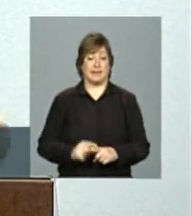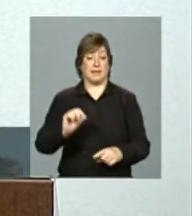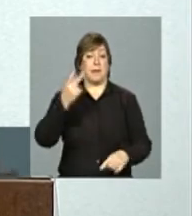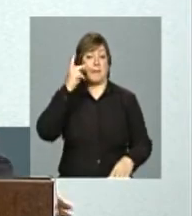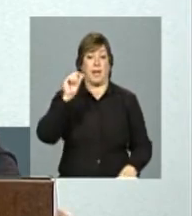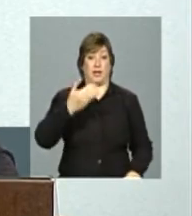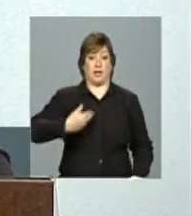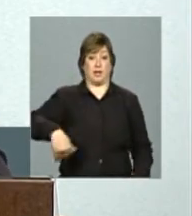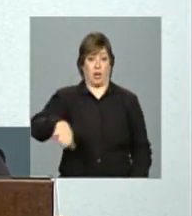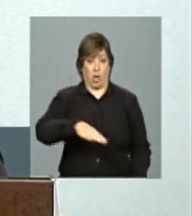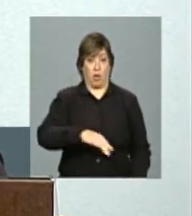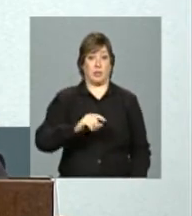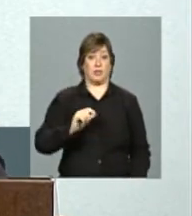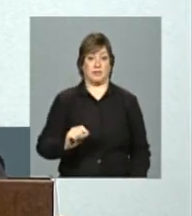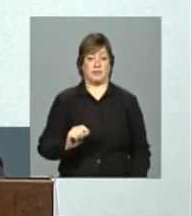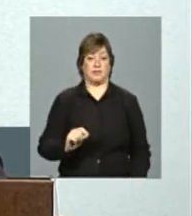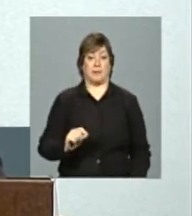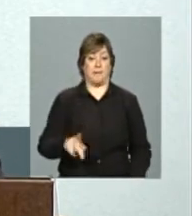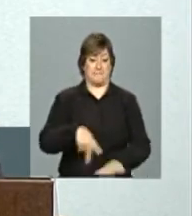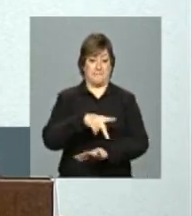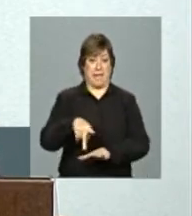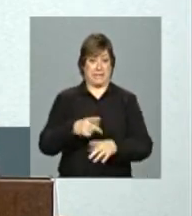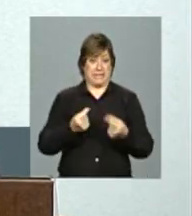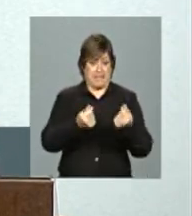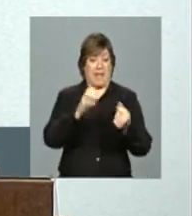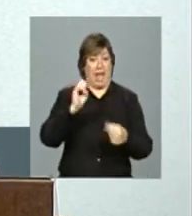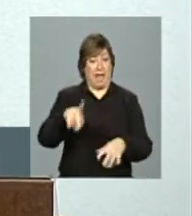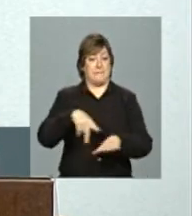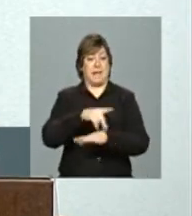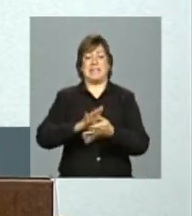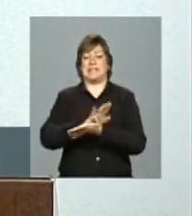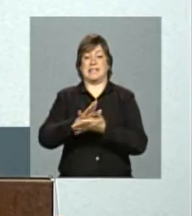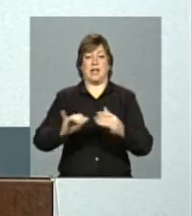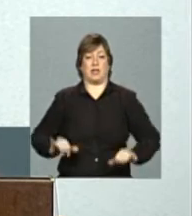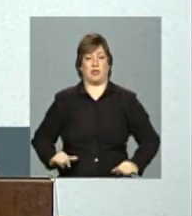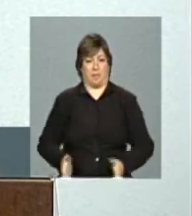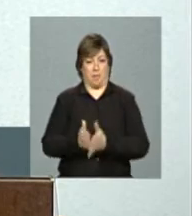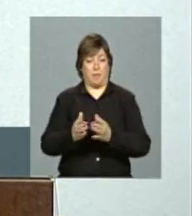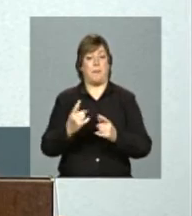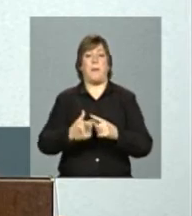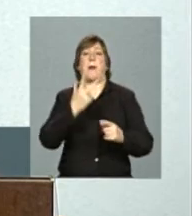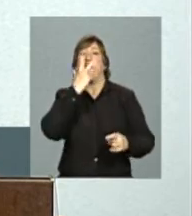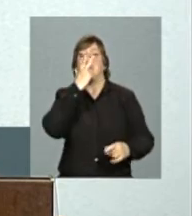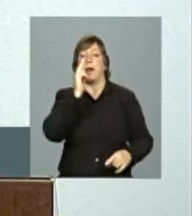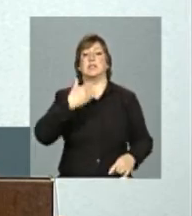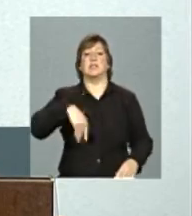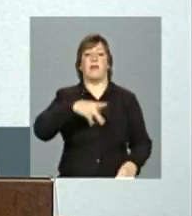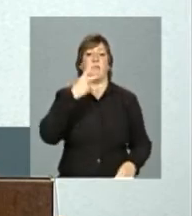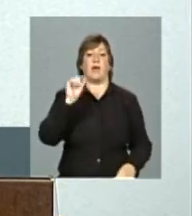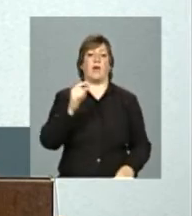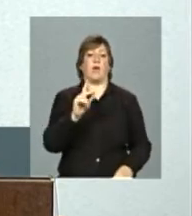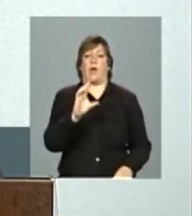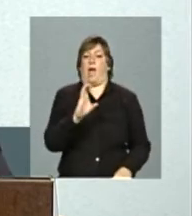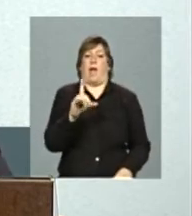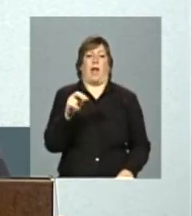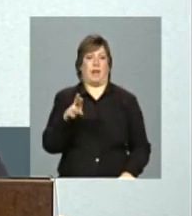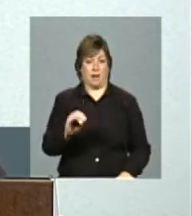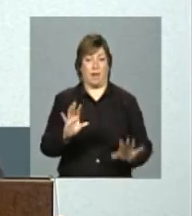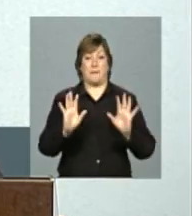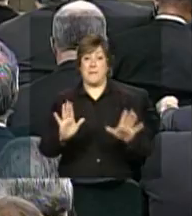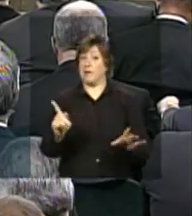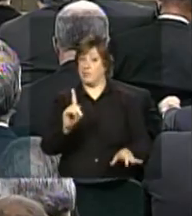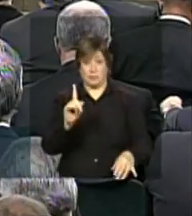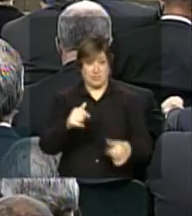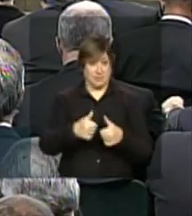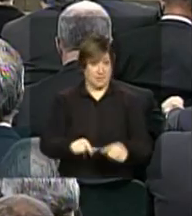nós pais rico é país sem pobreza parece que nós estamos falando uma verdade mas não